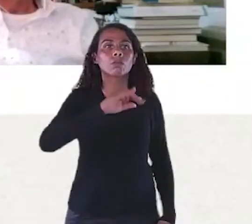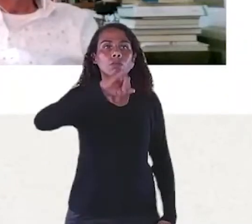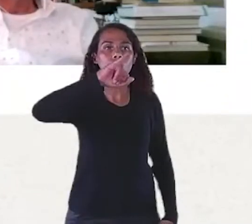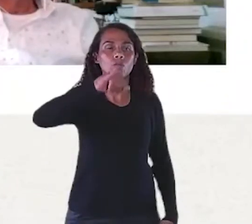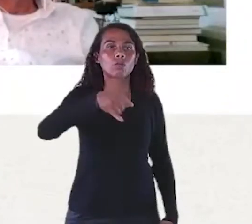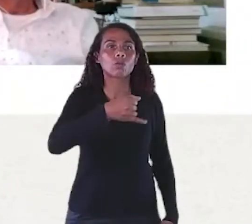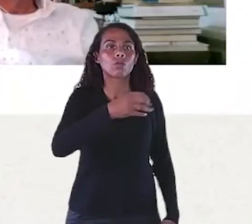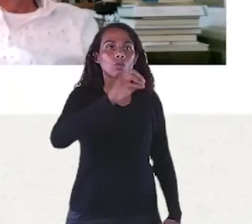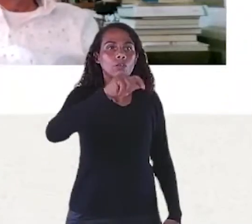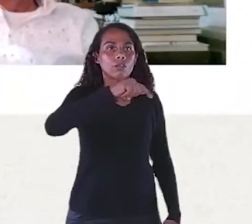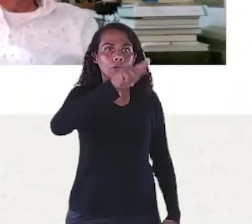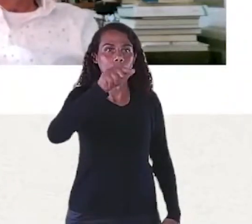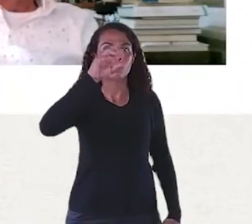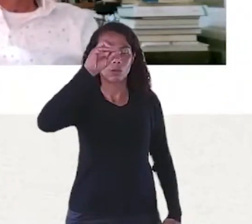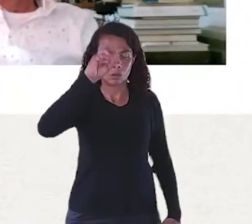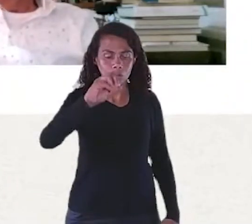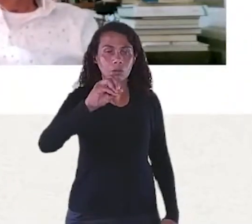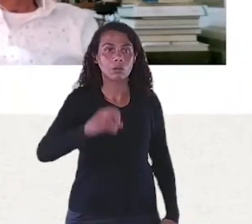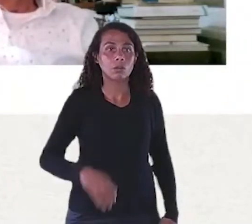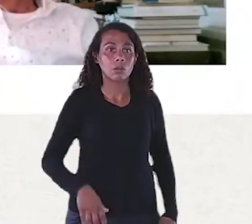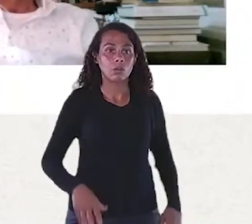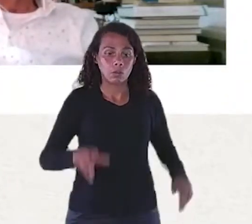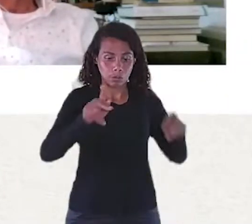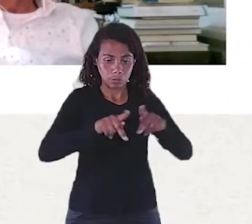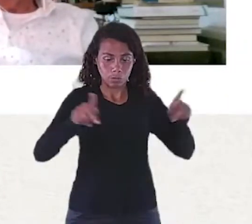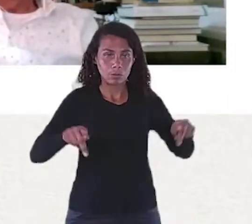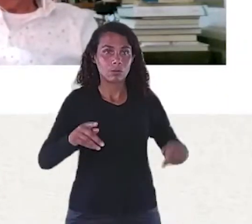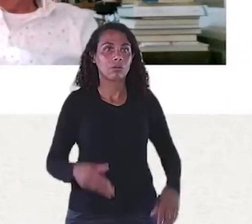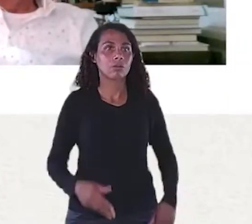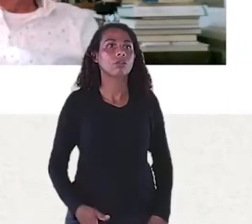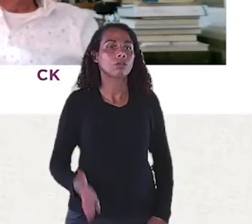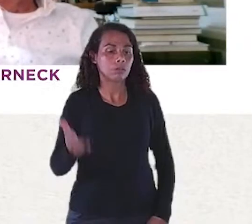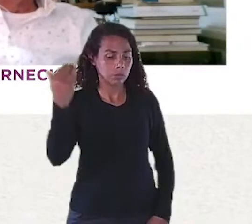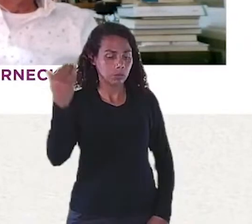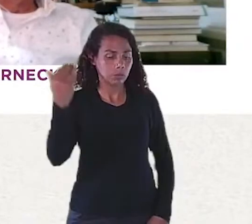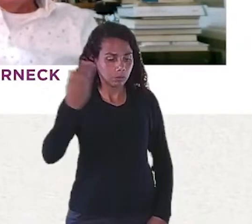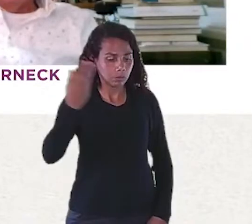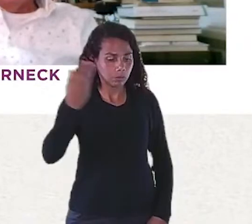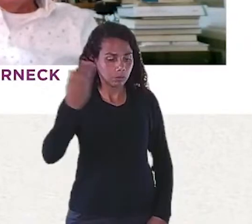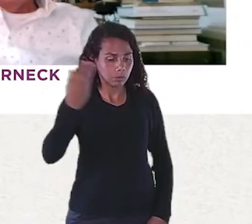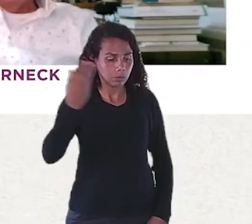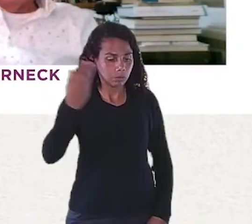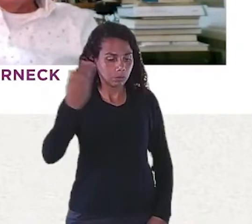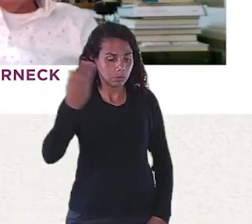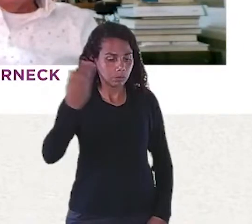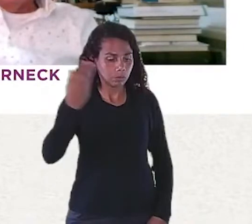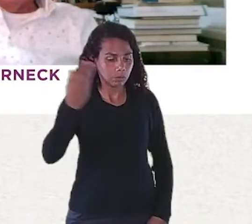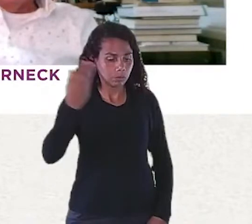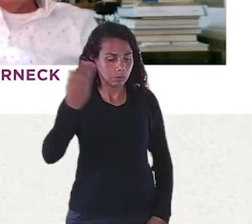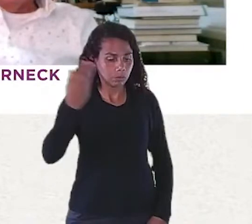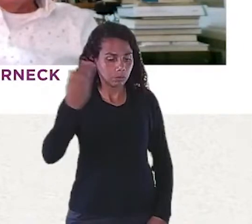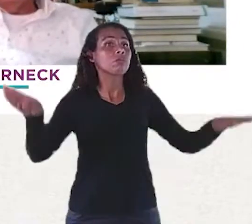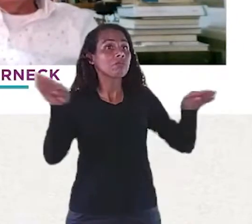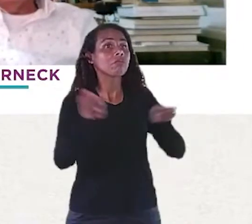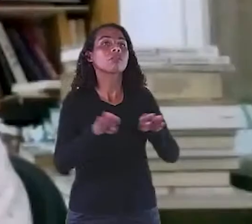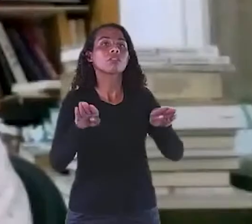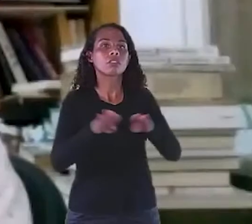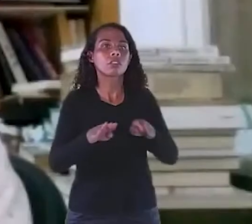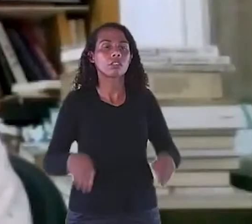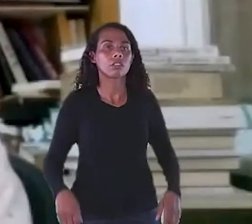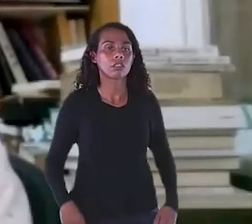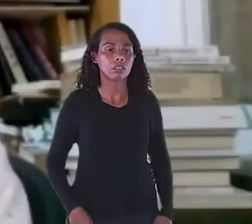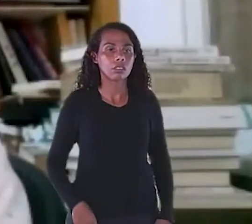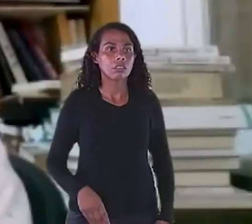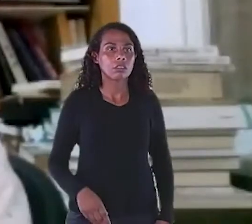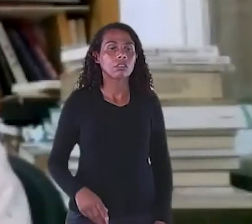colégio estadual, né? E que foi um pouco o cara, um pouco não, ele foi o cara que deu força